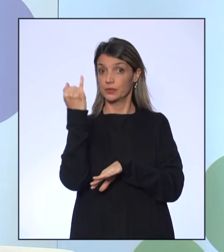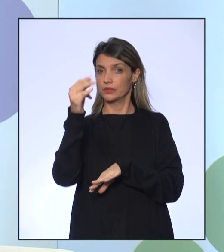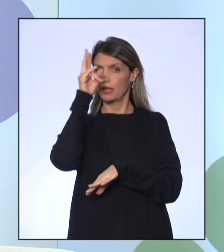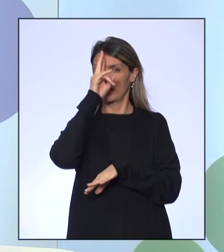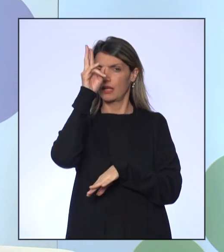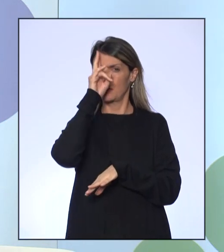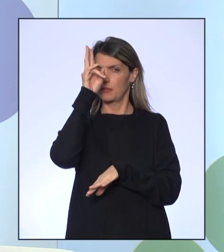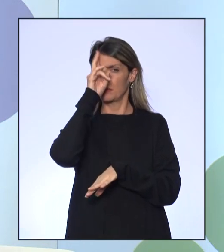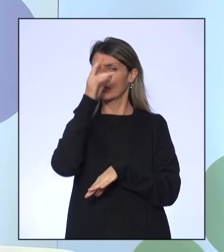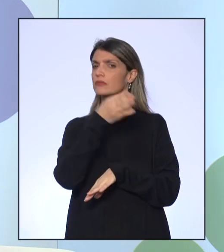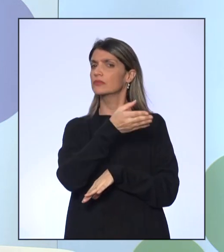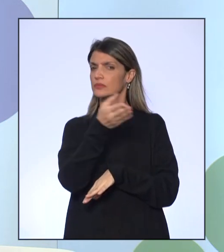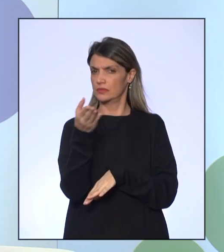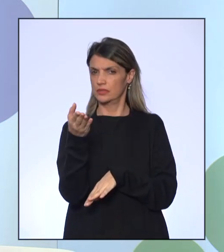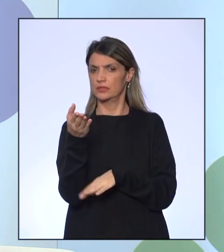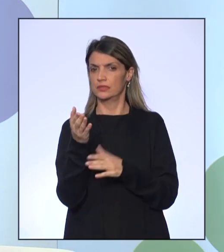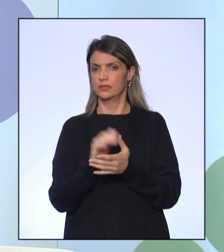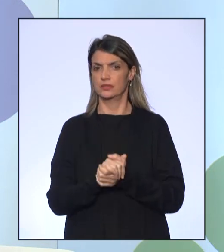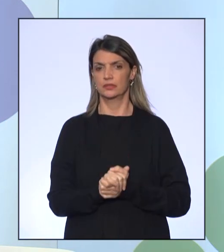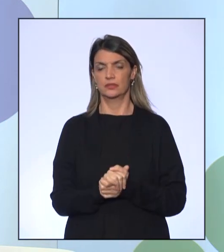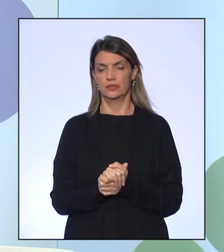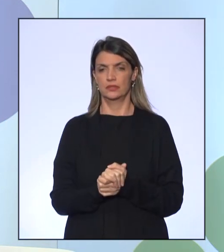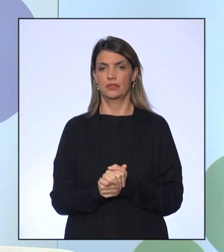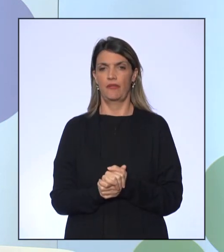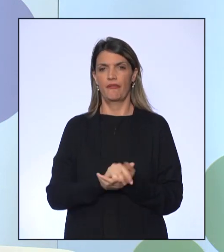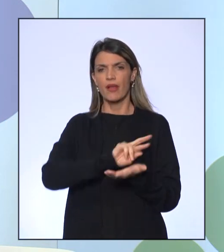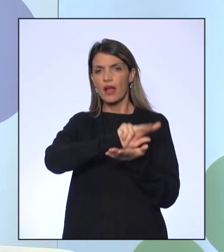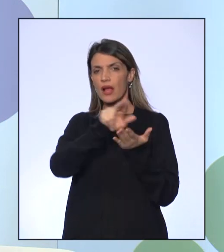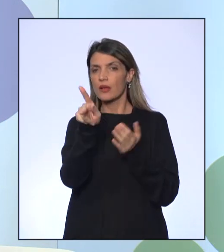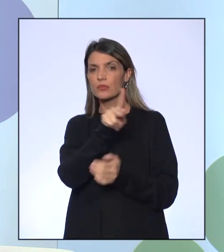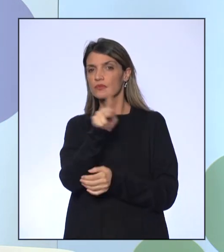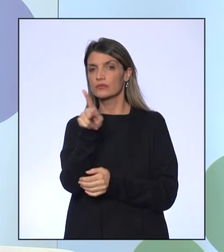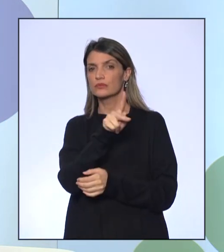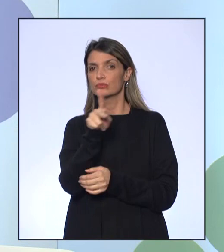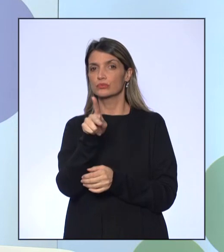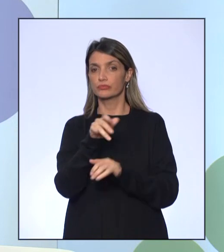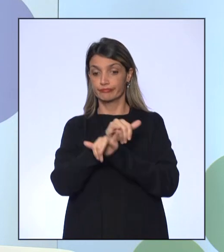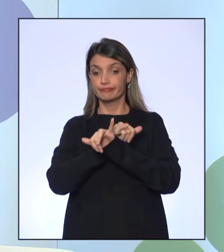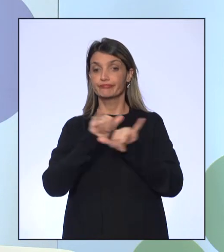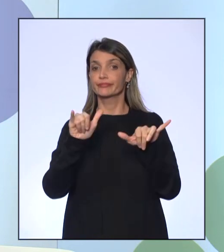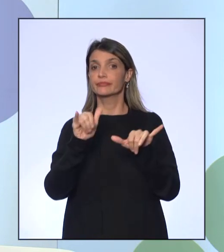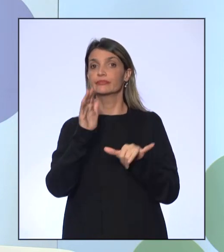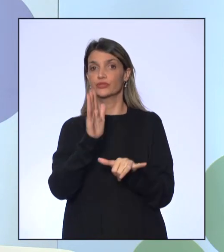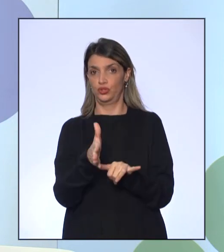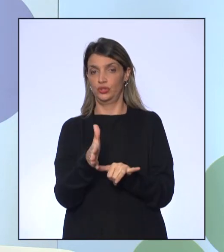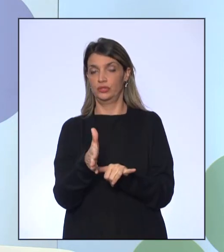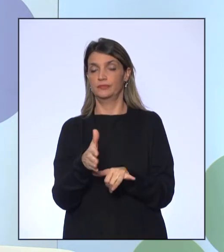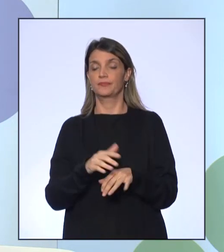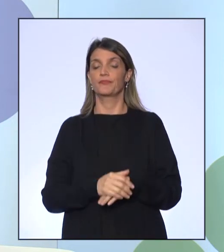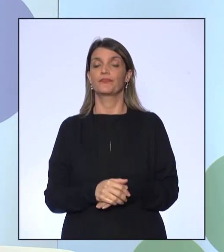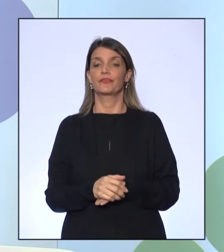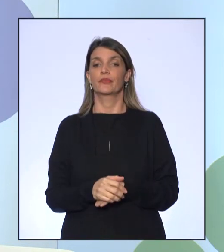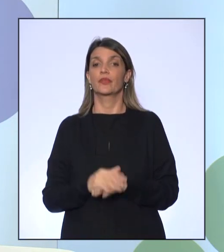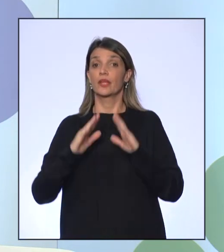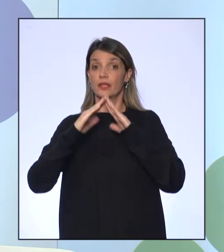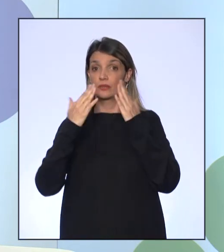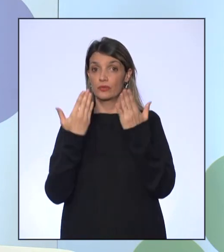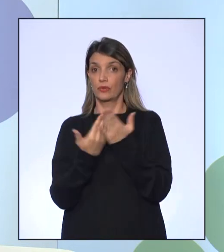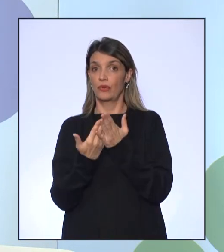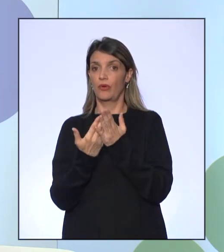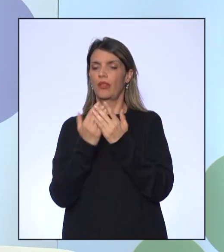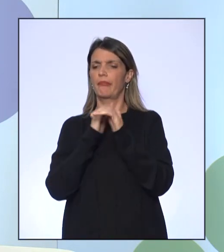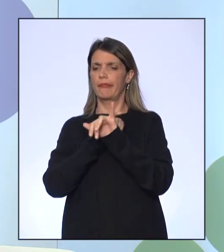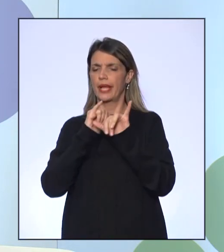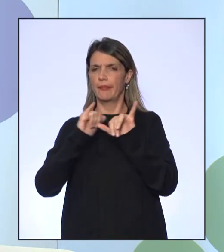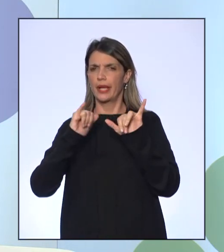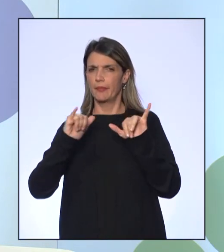relembrá-los né eu acho que bastante professor já deu essa essa informação e também nas escolas a gente